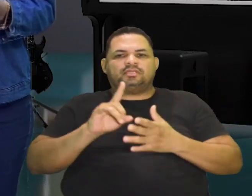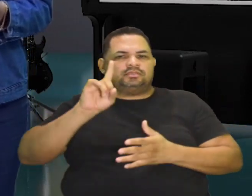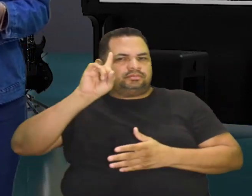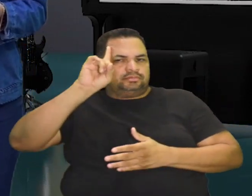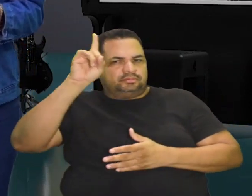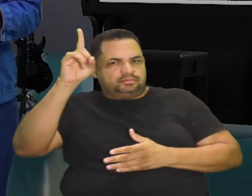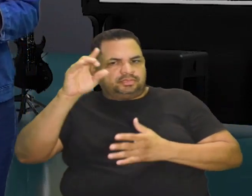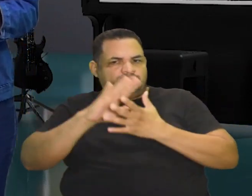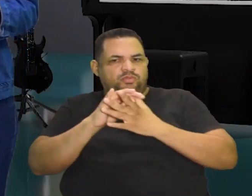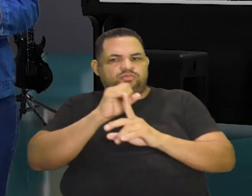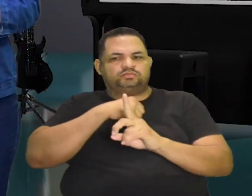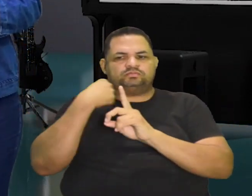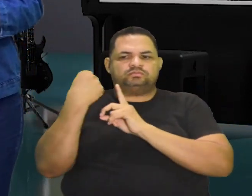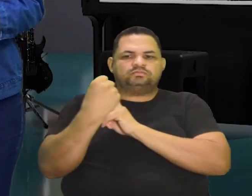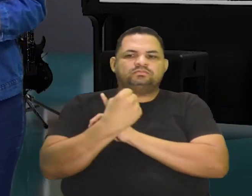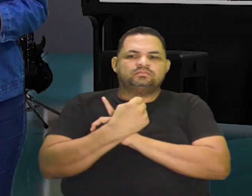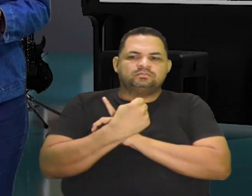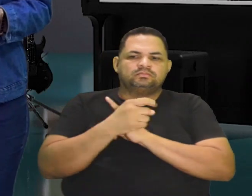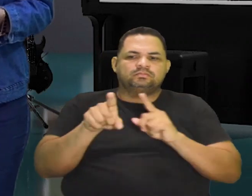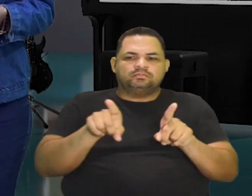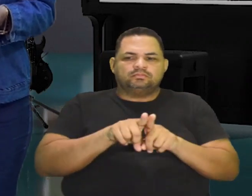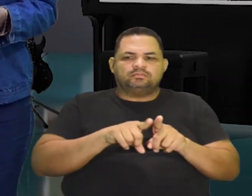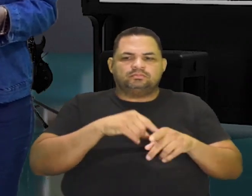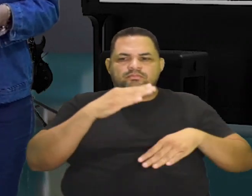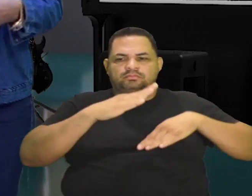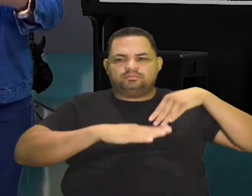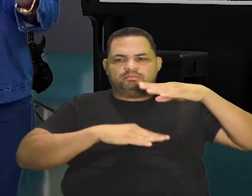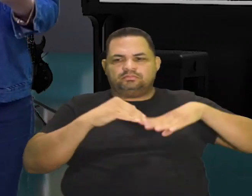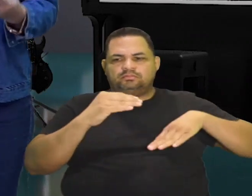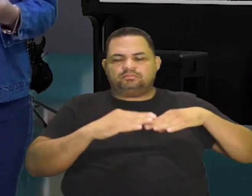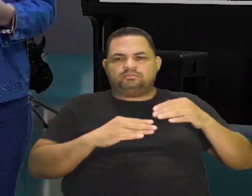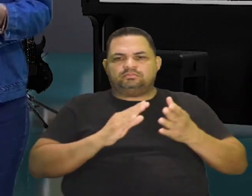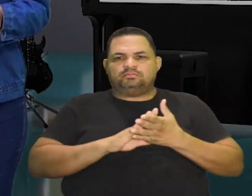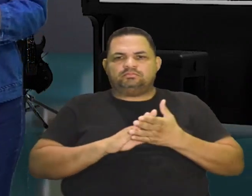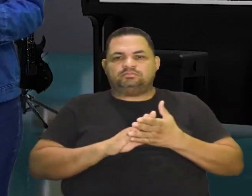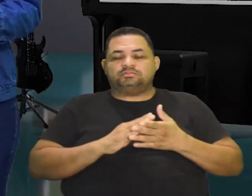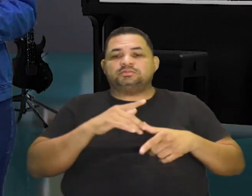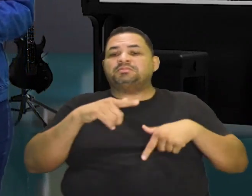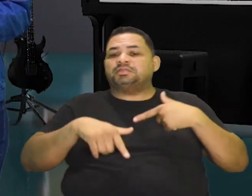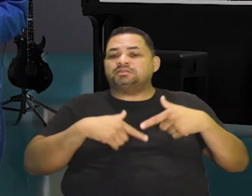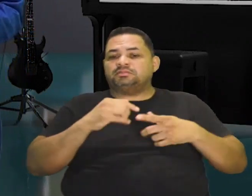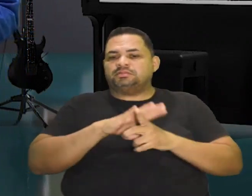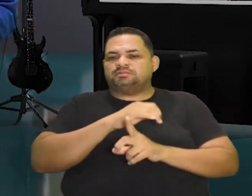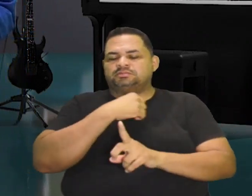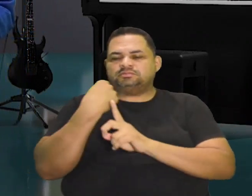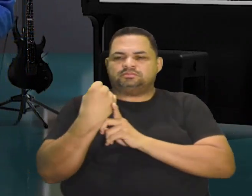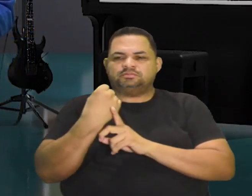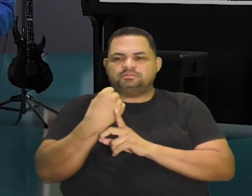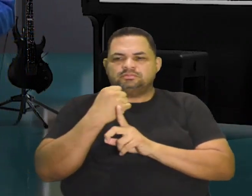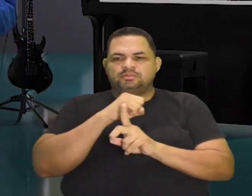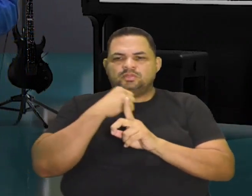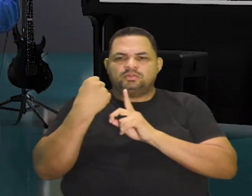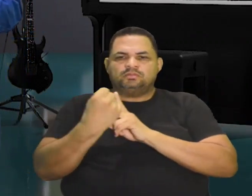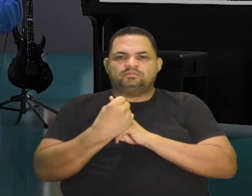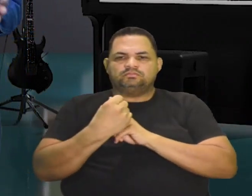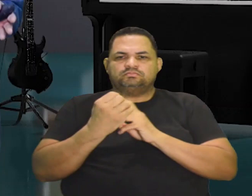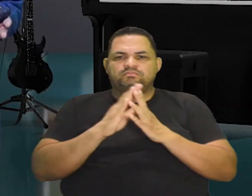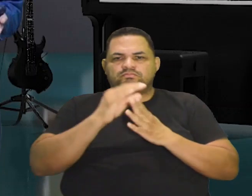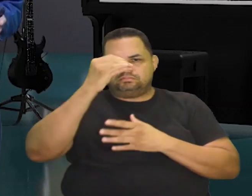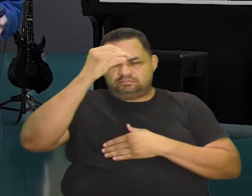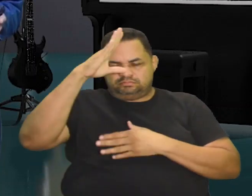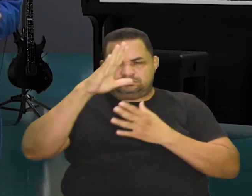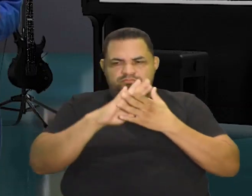intelectual, social e também profissional, tá? E para a sua atuação social. Então, o conhecimento, ele nos